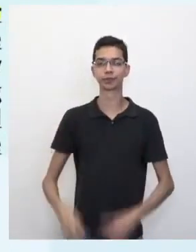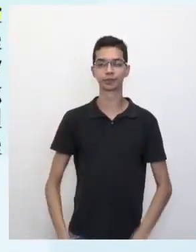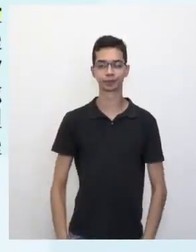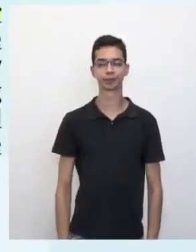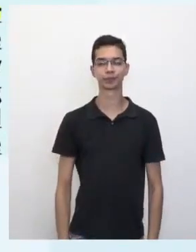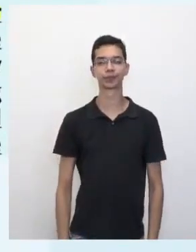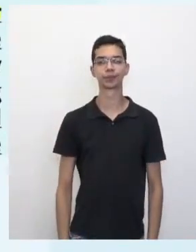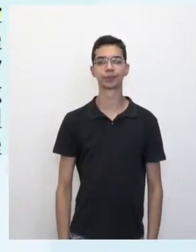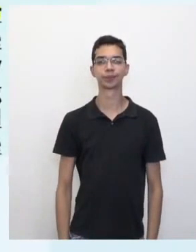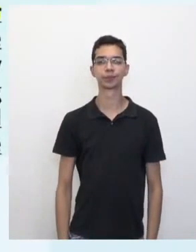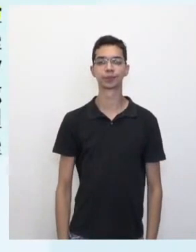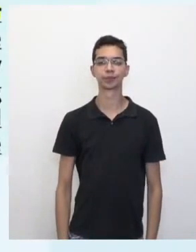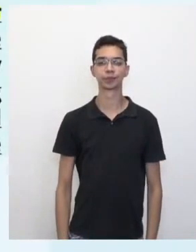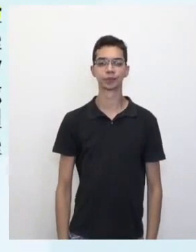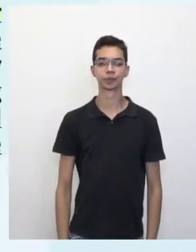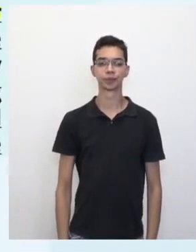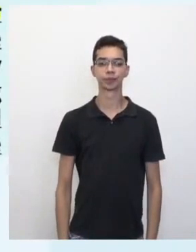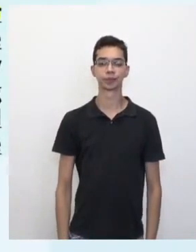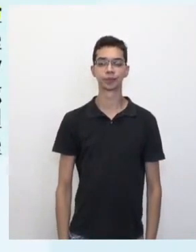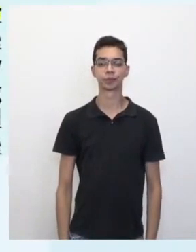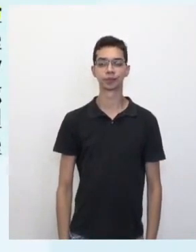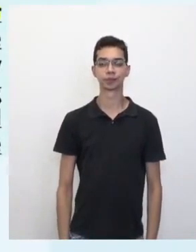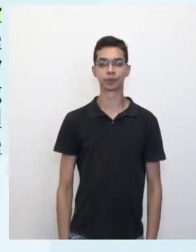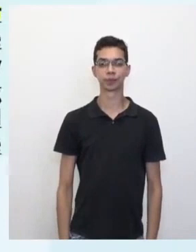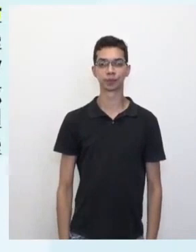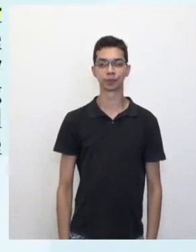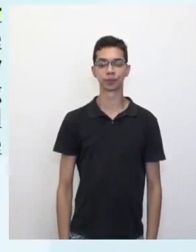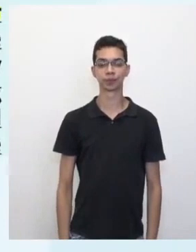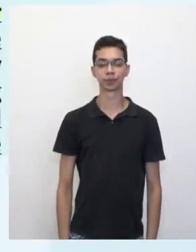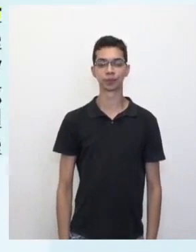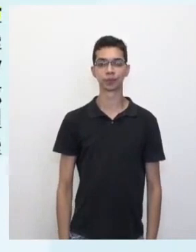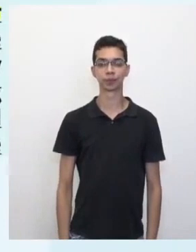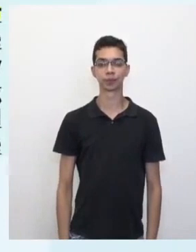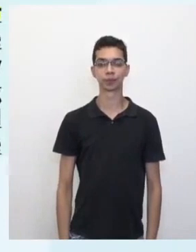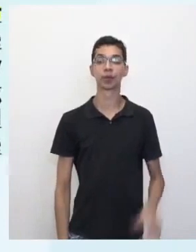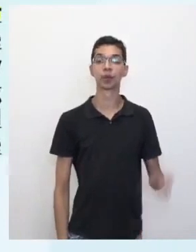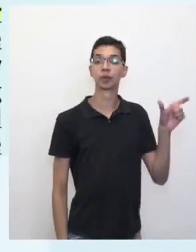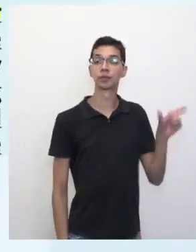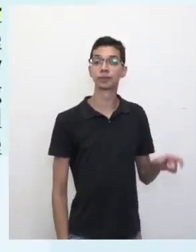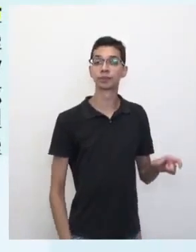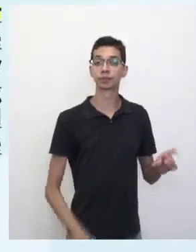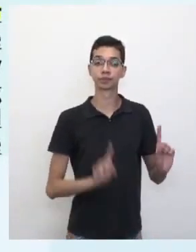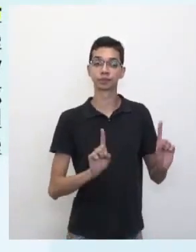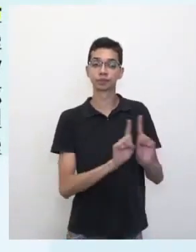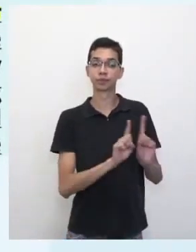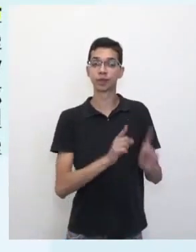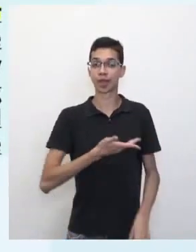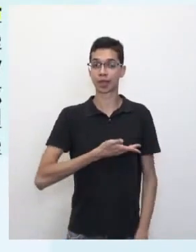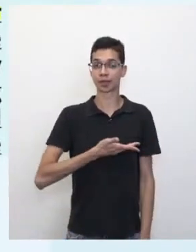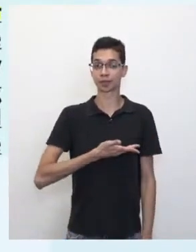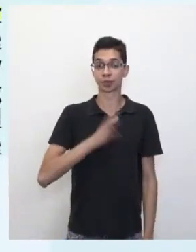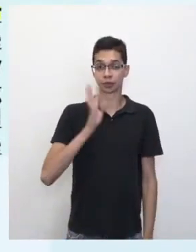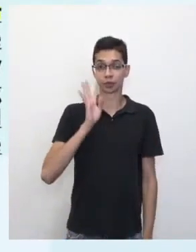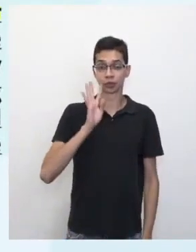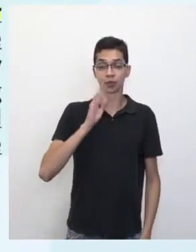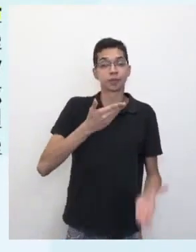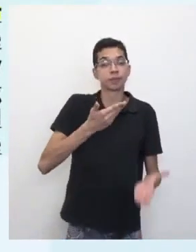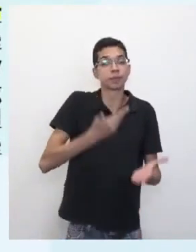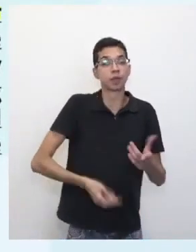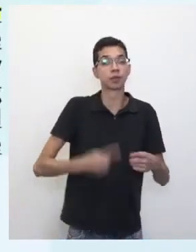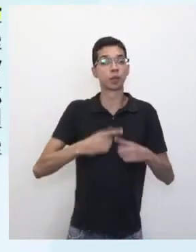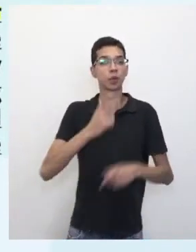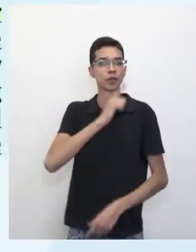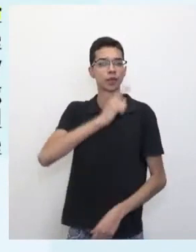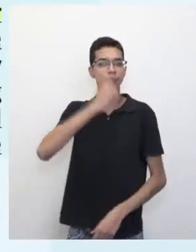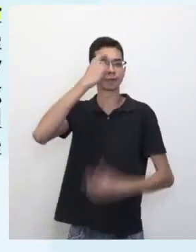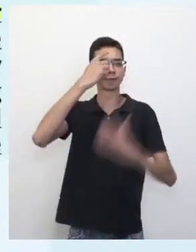can find in his own thoughts. Eu tenho certeza que ele perde companheiros mais agradáveis que ele consegue encontrar em seus próprios pensamentos.